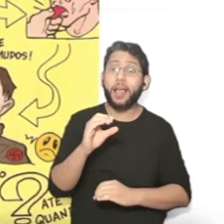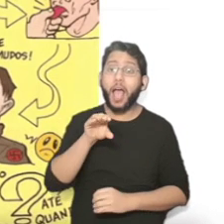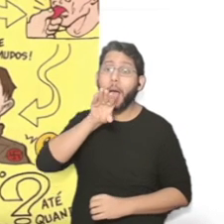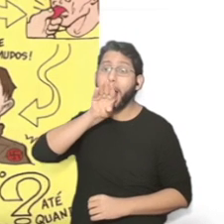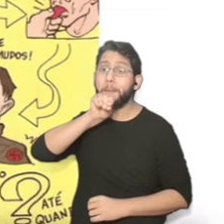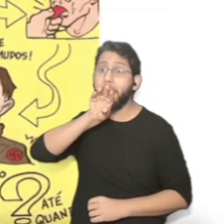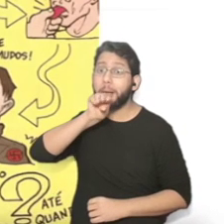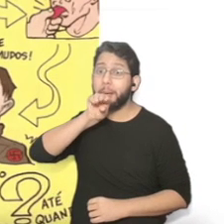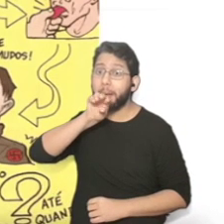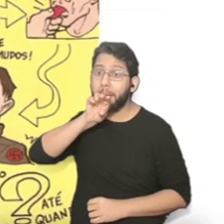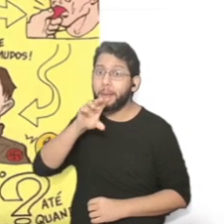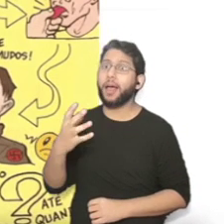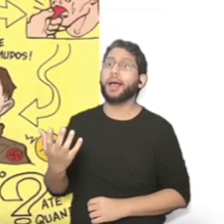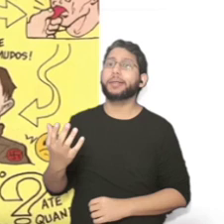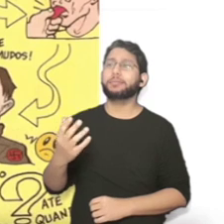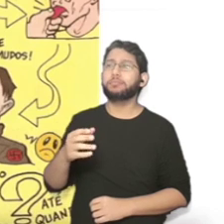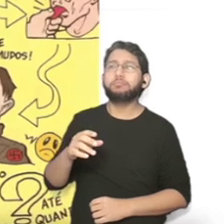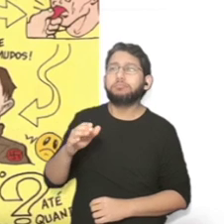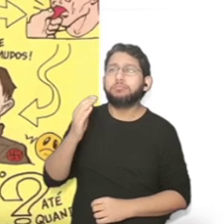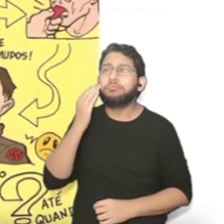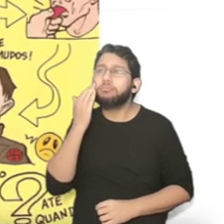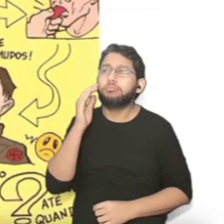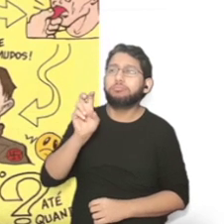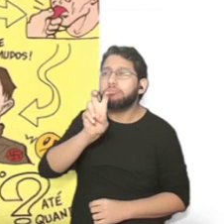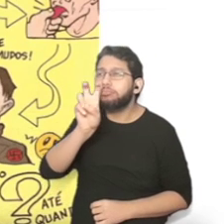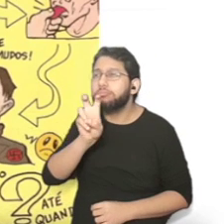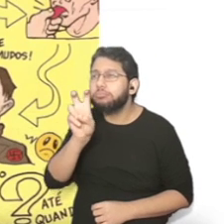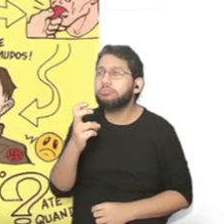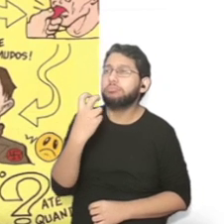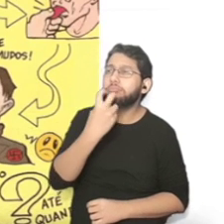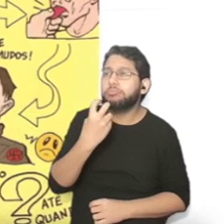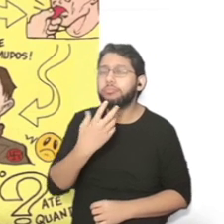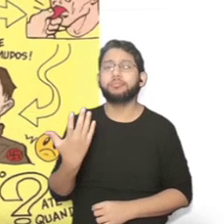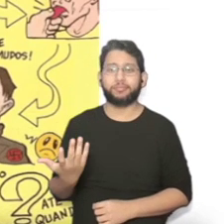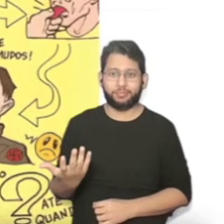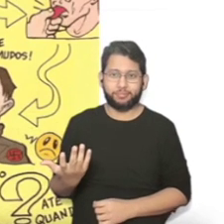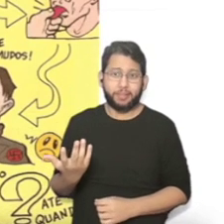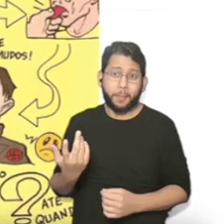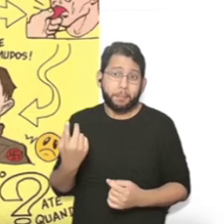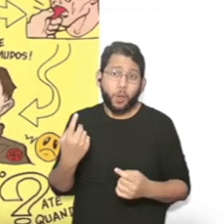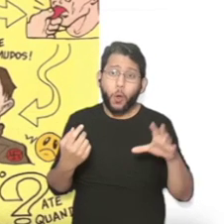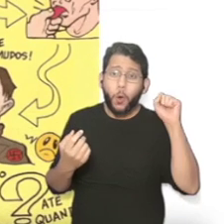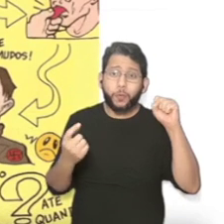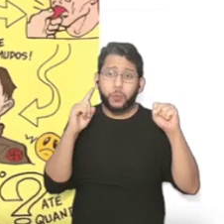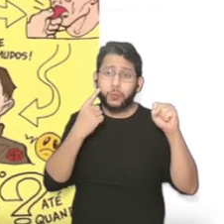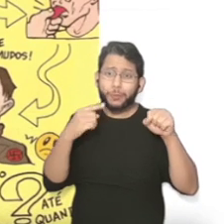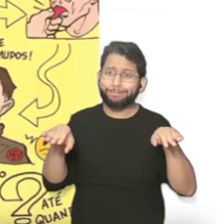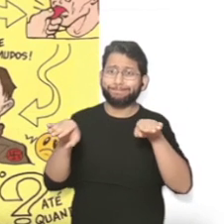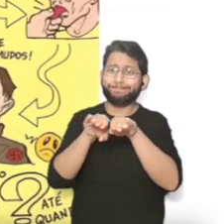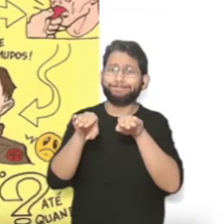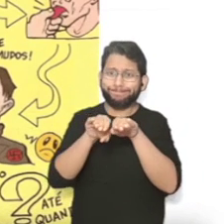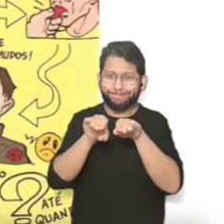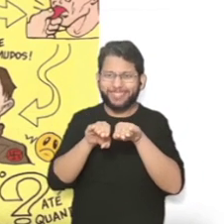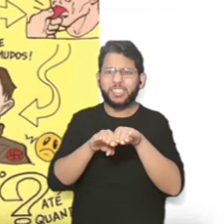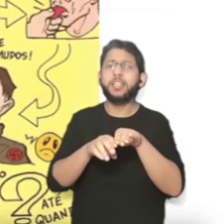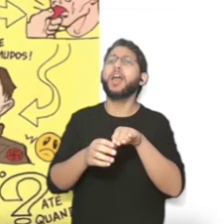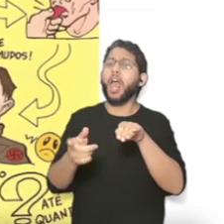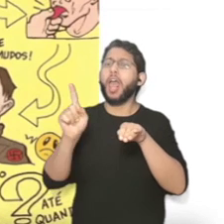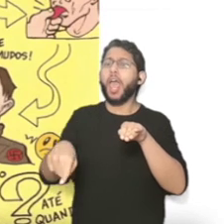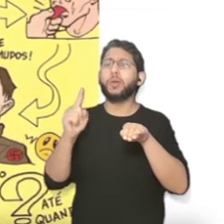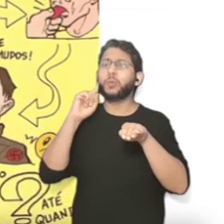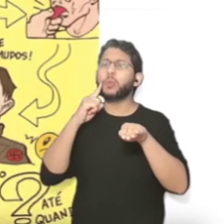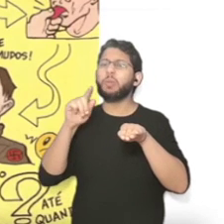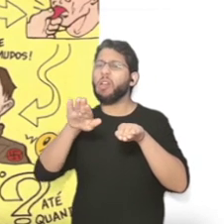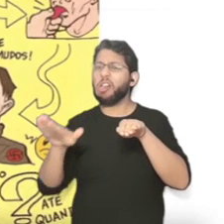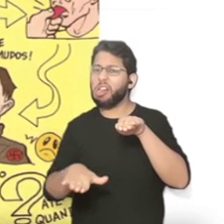por meio da fala oral, né, tal como os ouvintes. Então, por muito tempo, o método oral